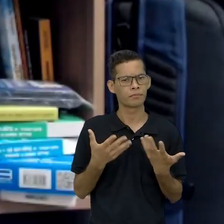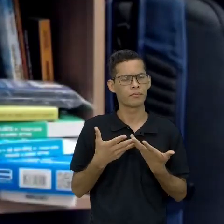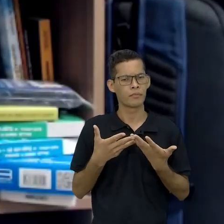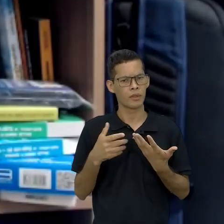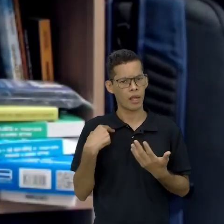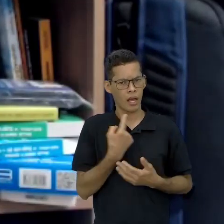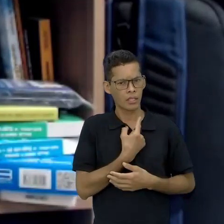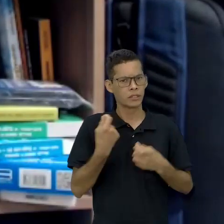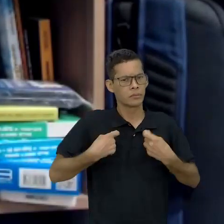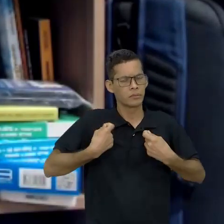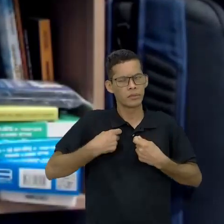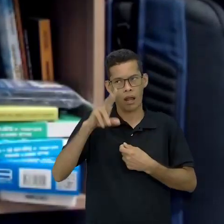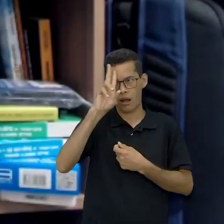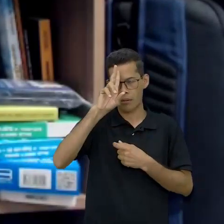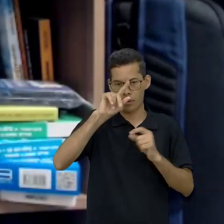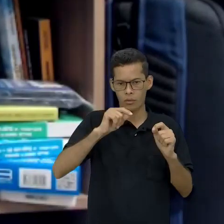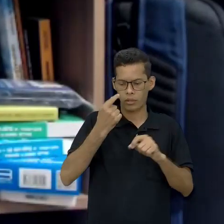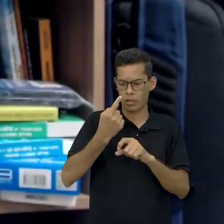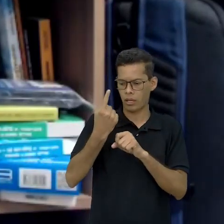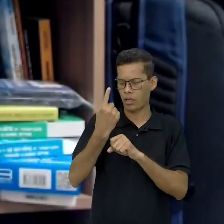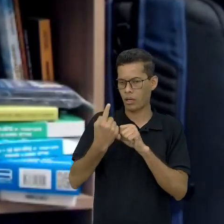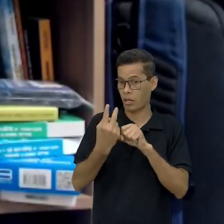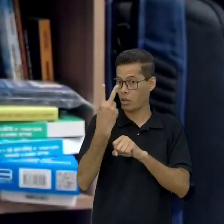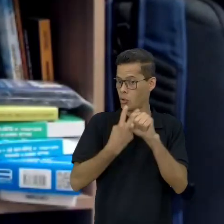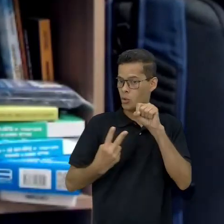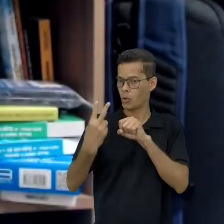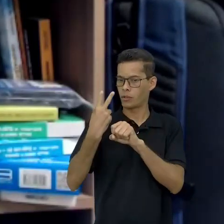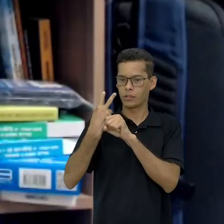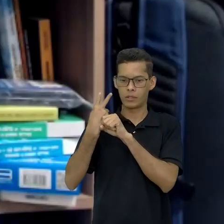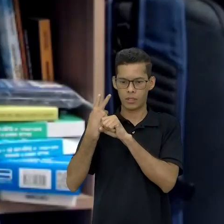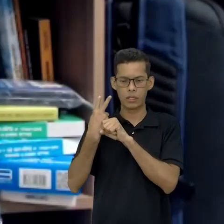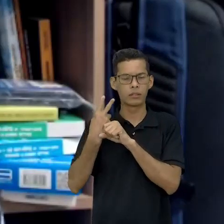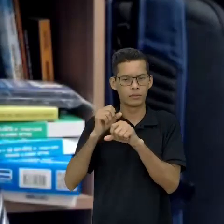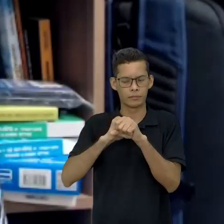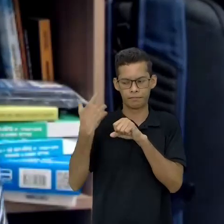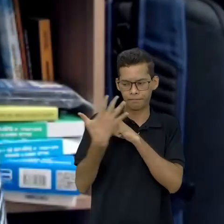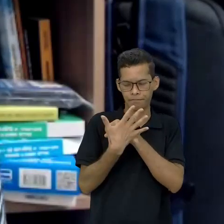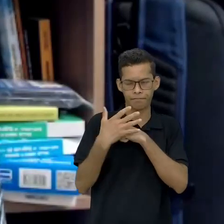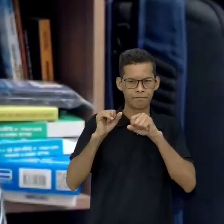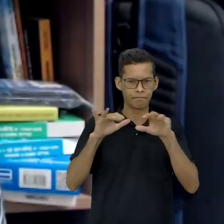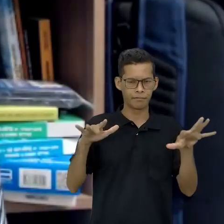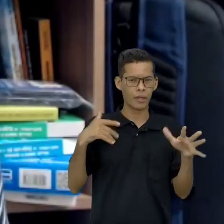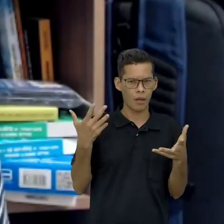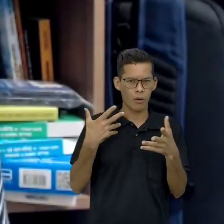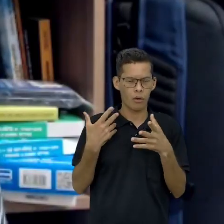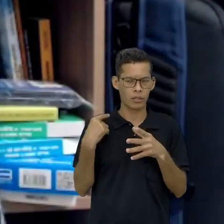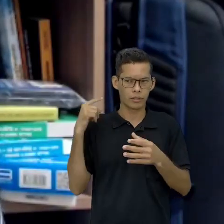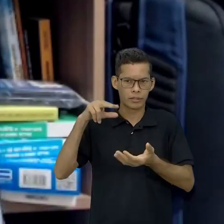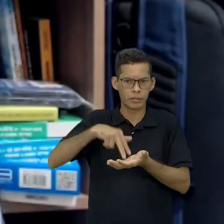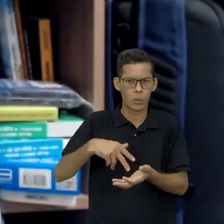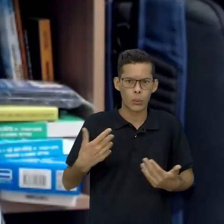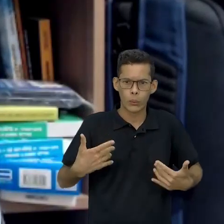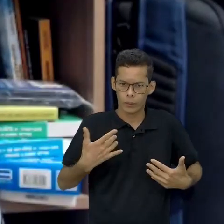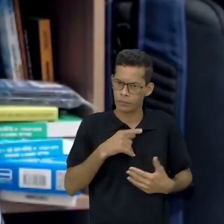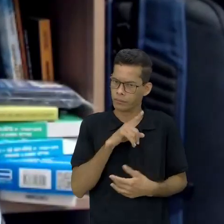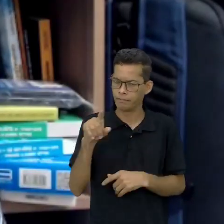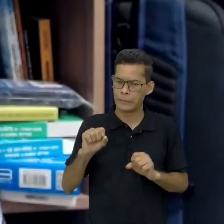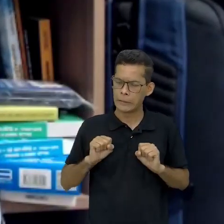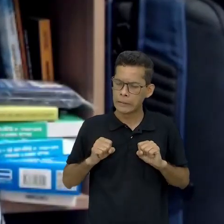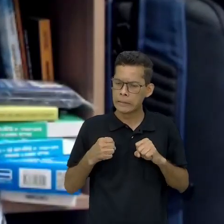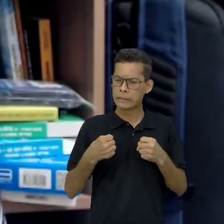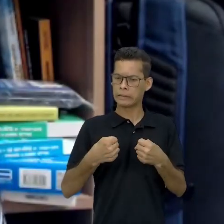lembrar que nós saímos aí de 2 anos de pandemia, então precisamos ter um esforço maior para que a gente